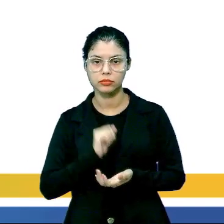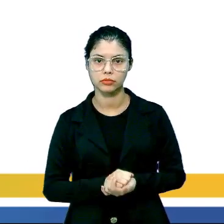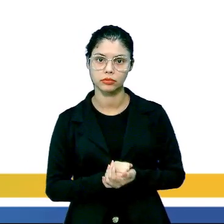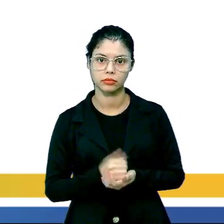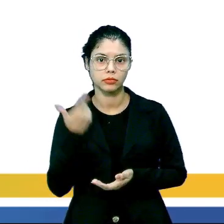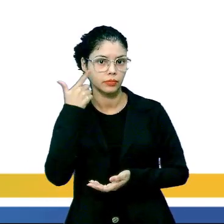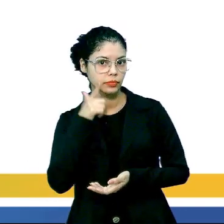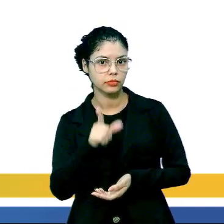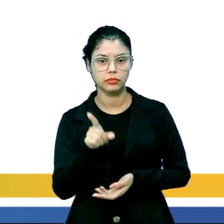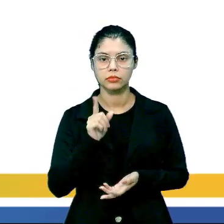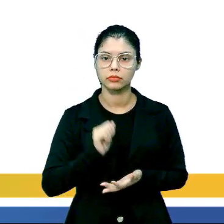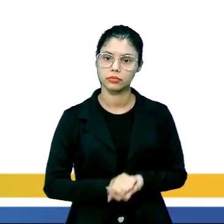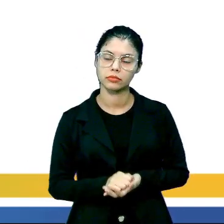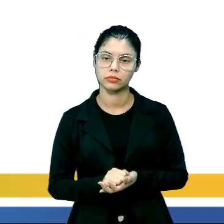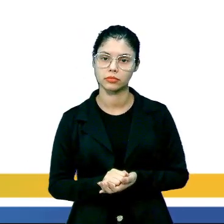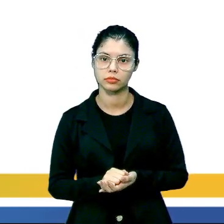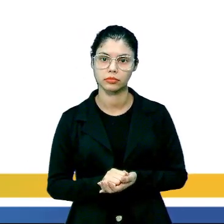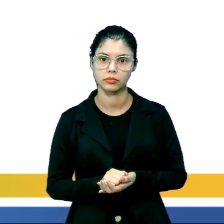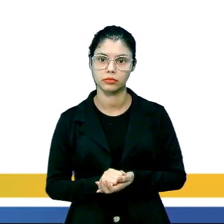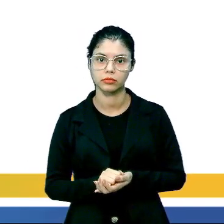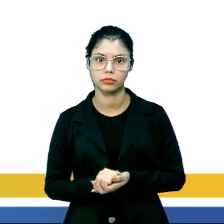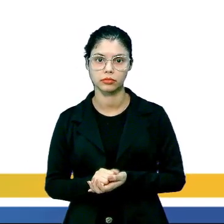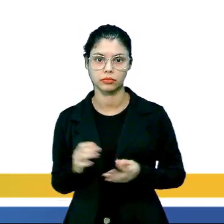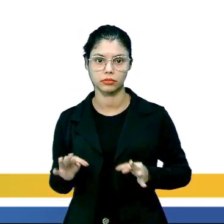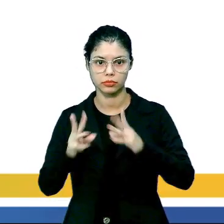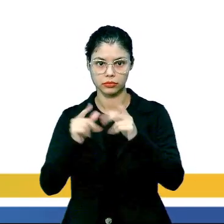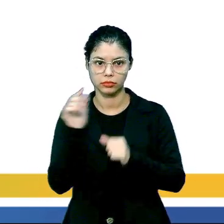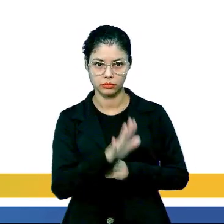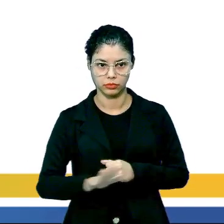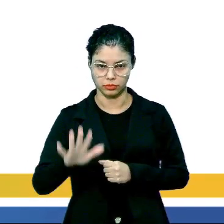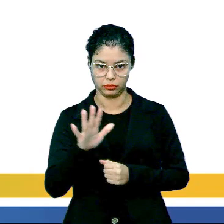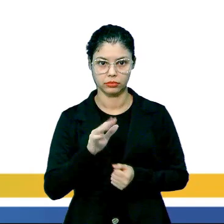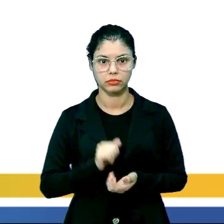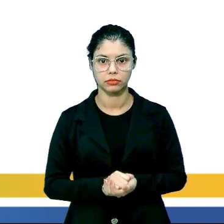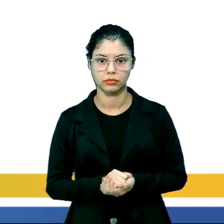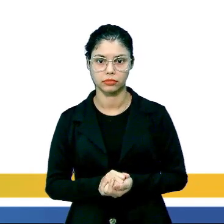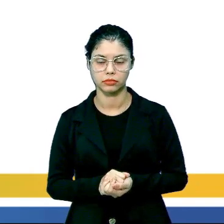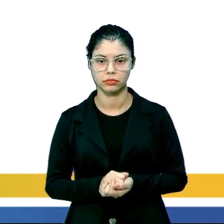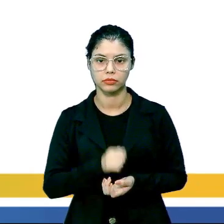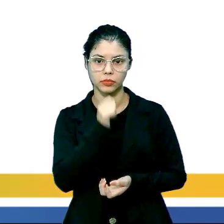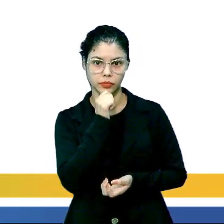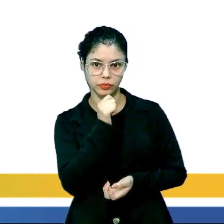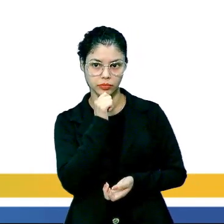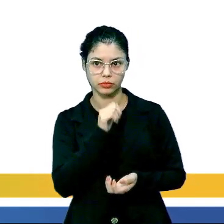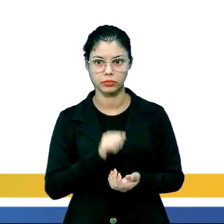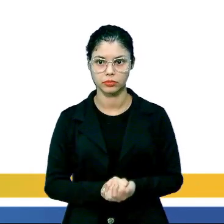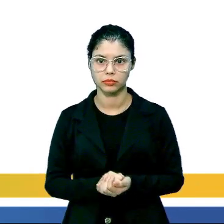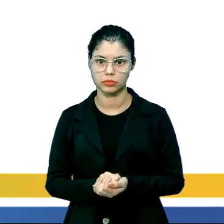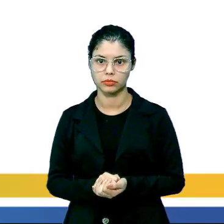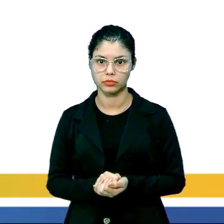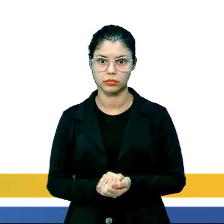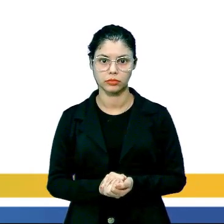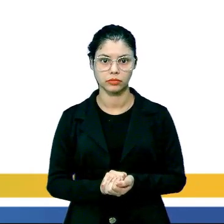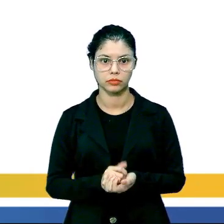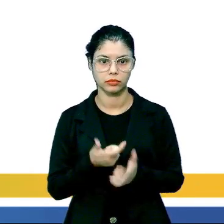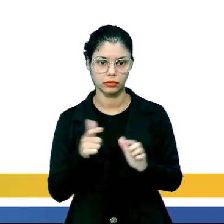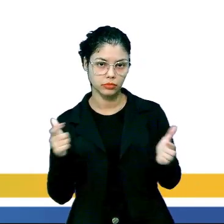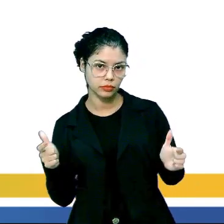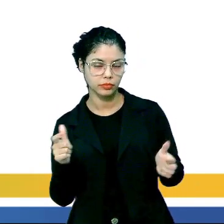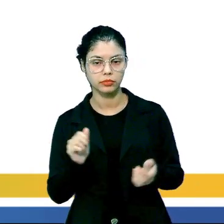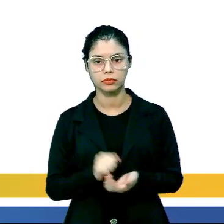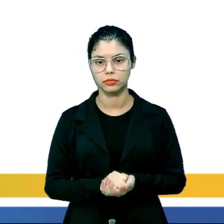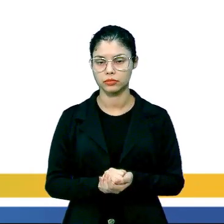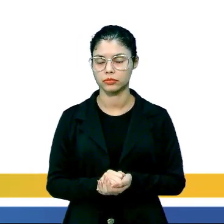nunca consegue encher na sua totalidade. Meu pai dizia que a medida do ter nunca se enche.